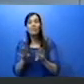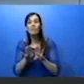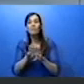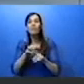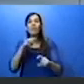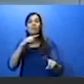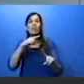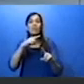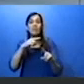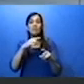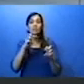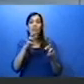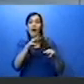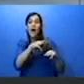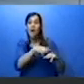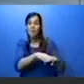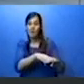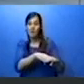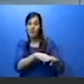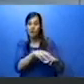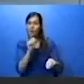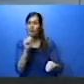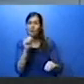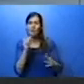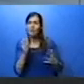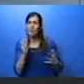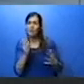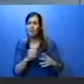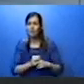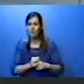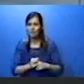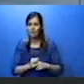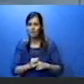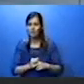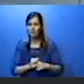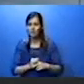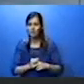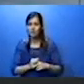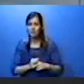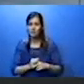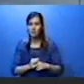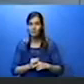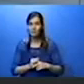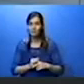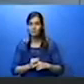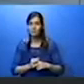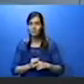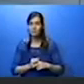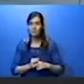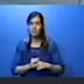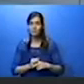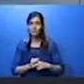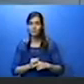operação matemática ela é? Em que consiste essa operação? Bom,